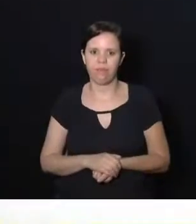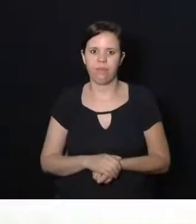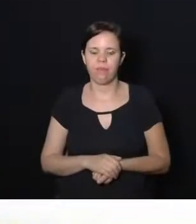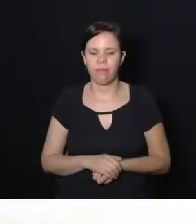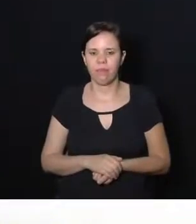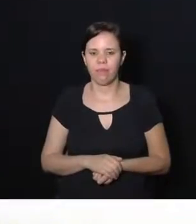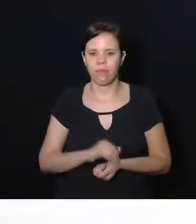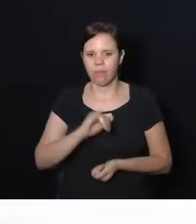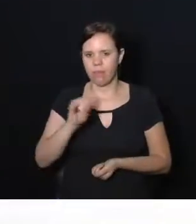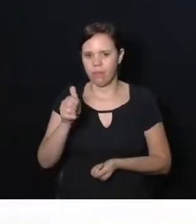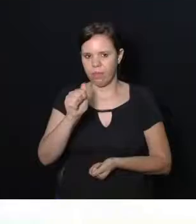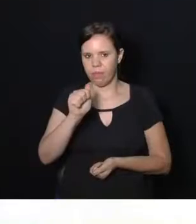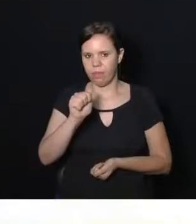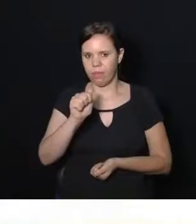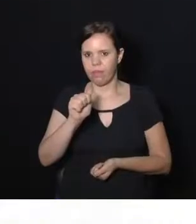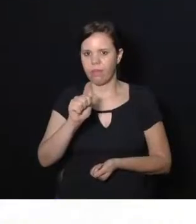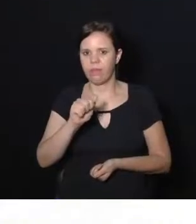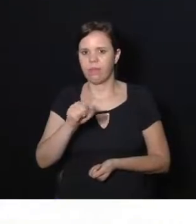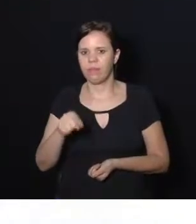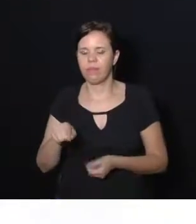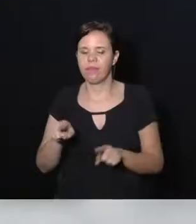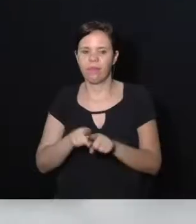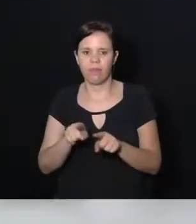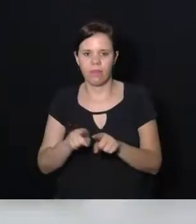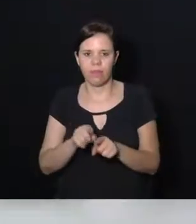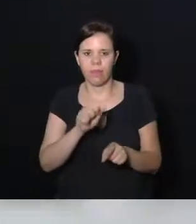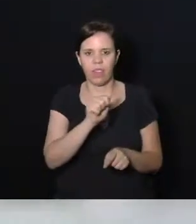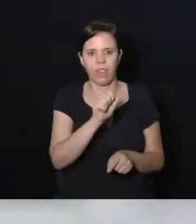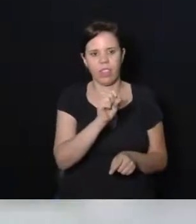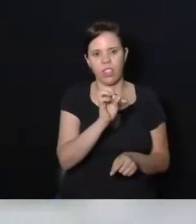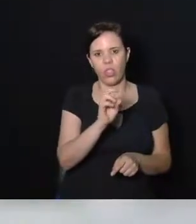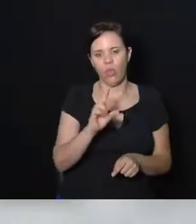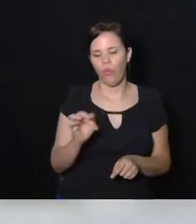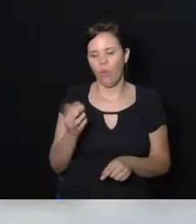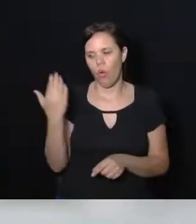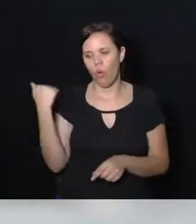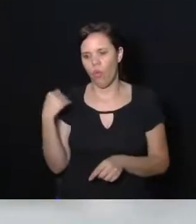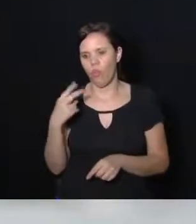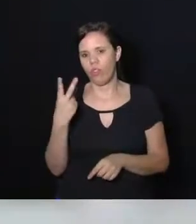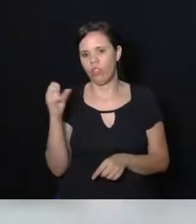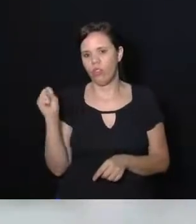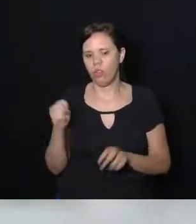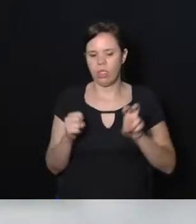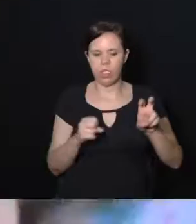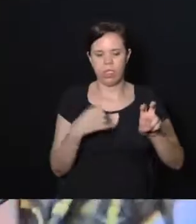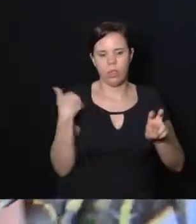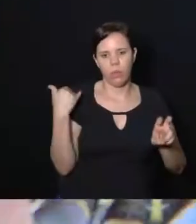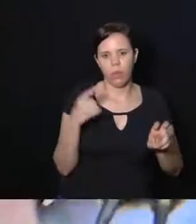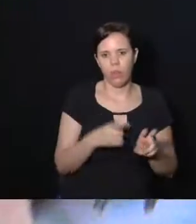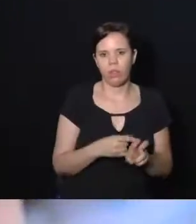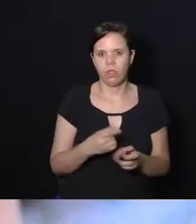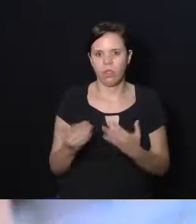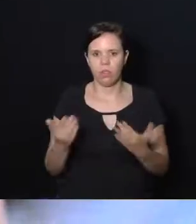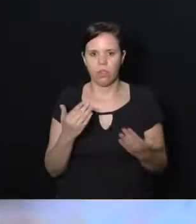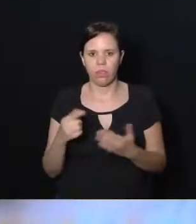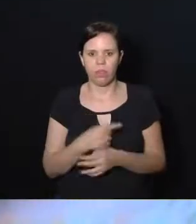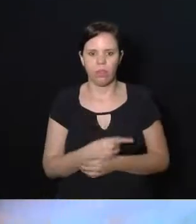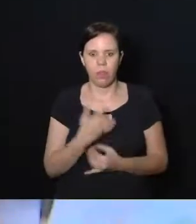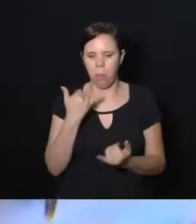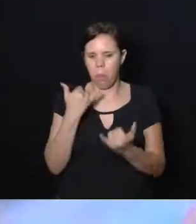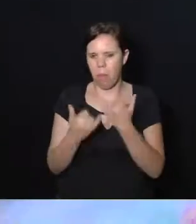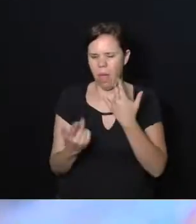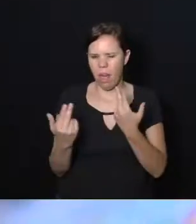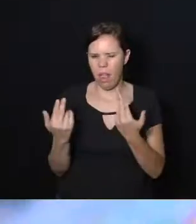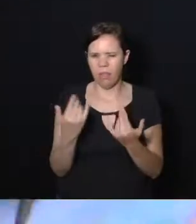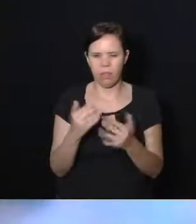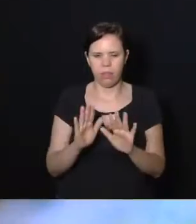O Já é um jabuti de 28 anos e o Astolfo um tigre d'água de 5. Olhando assim, até parecem que são